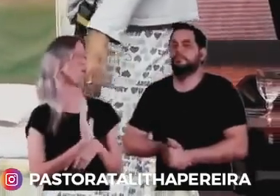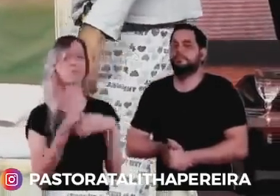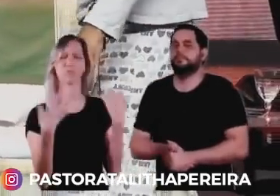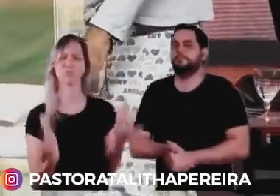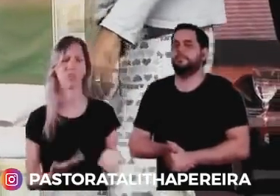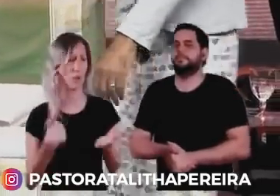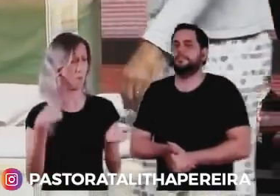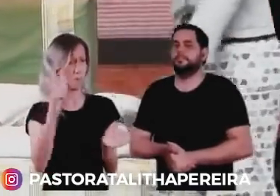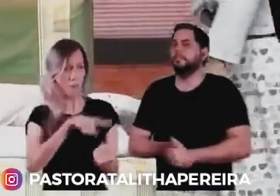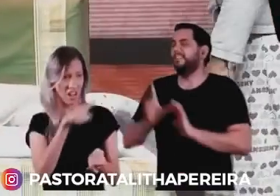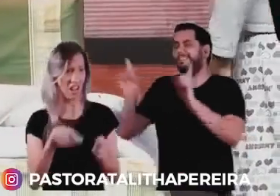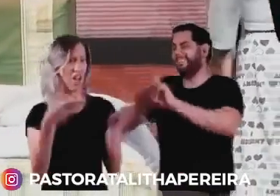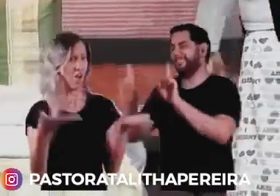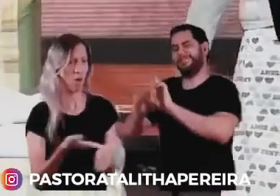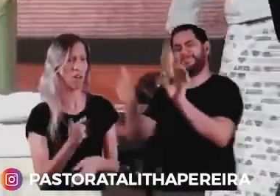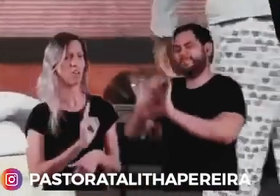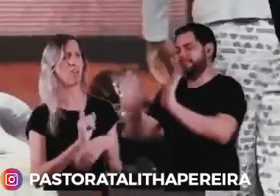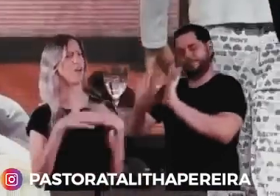não desmarcar.